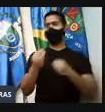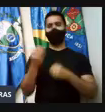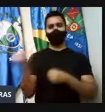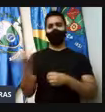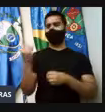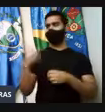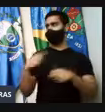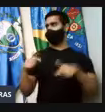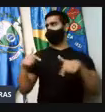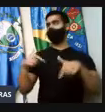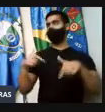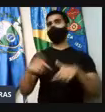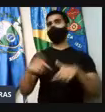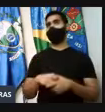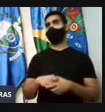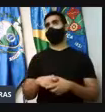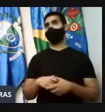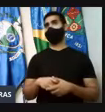importância que